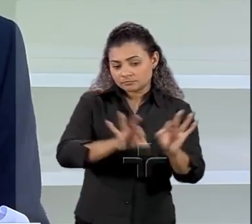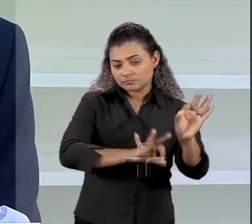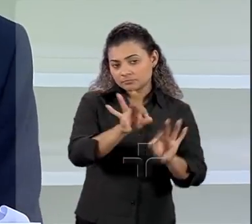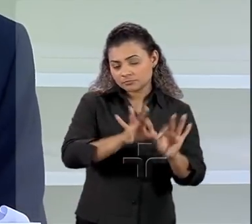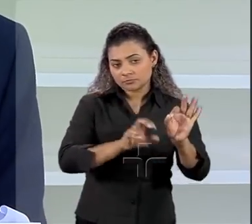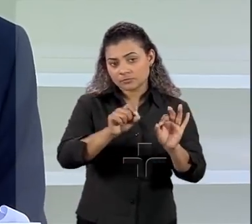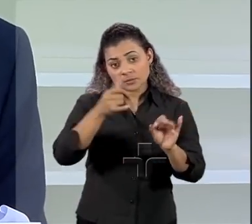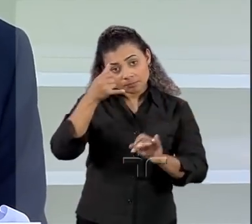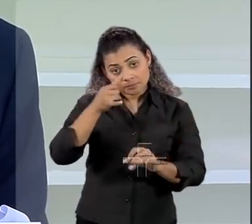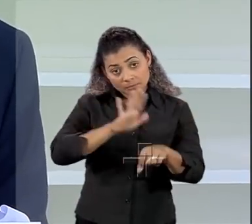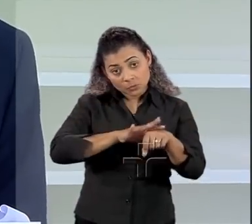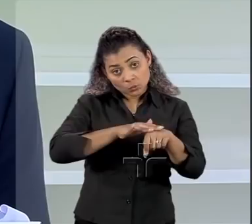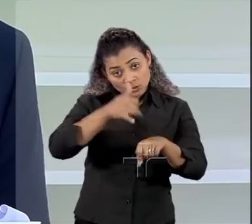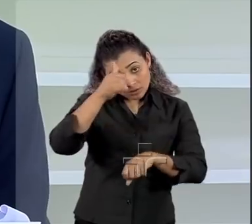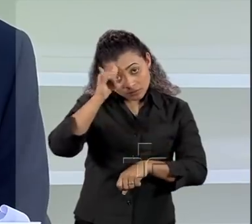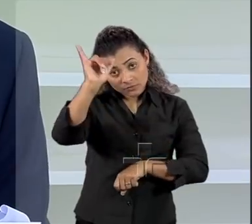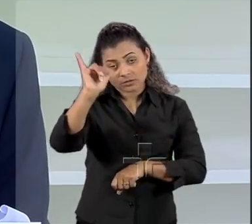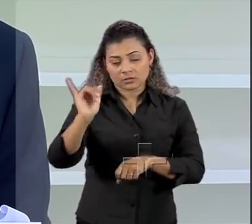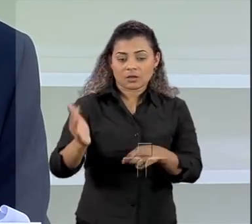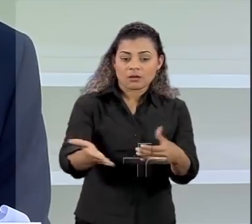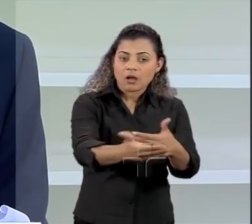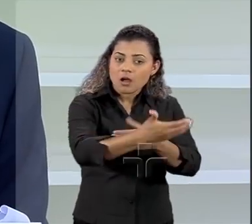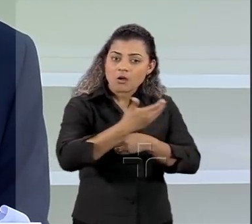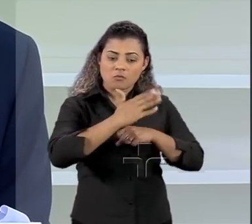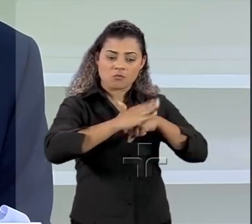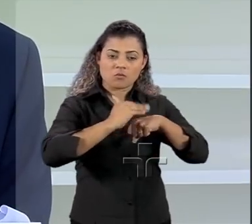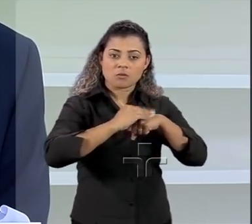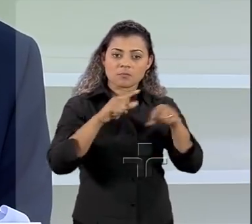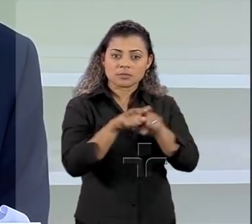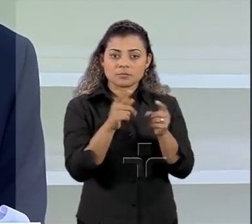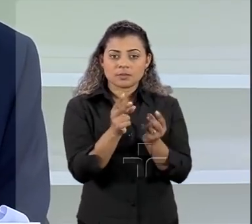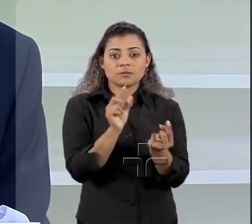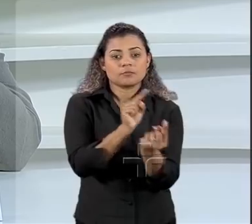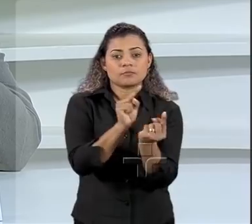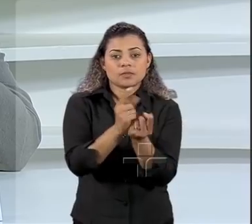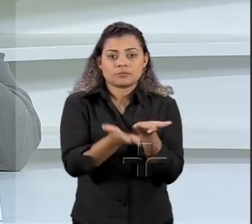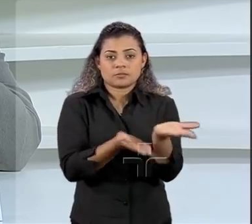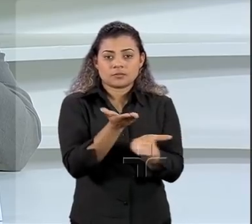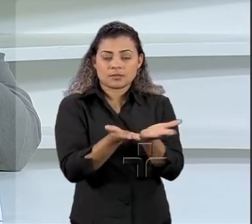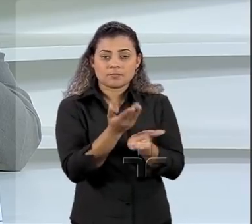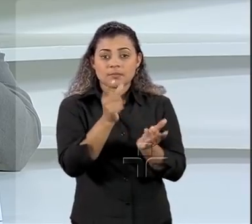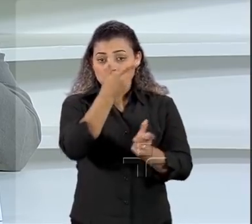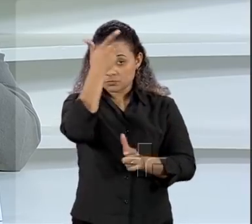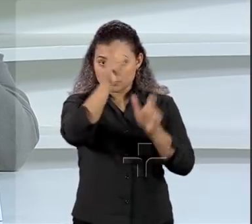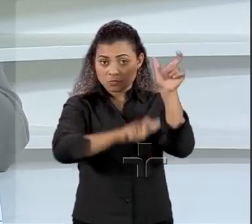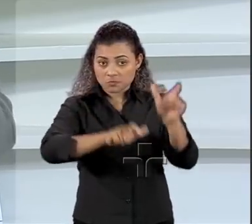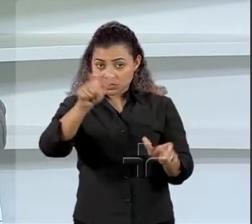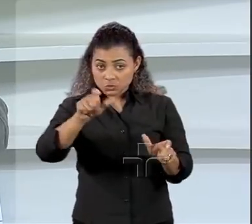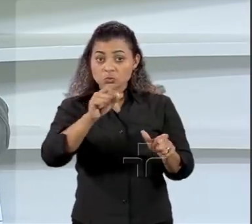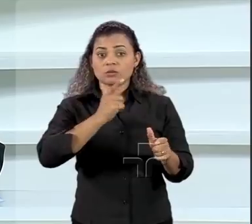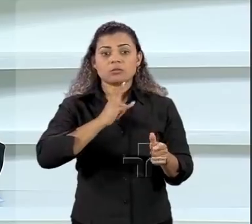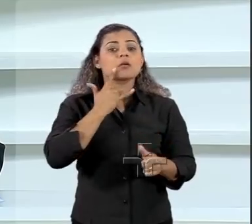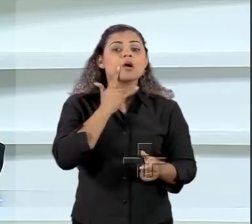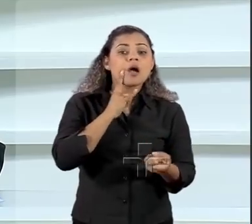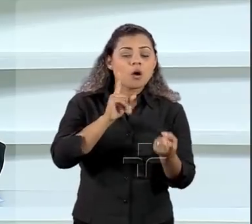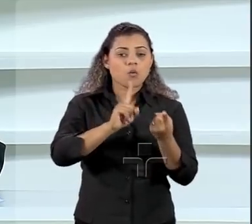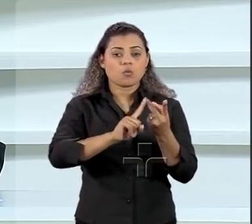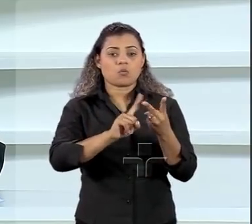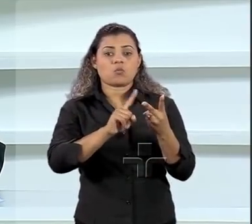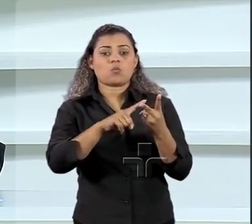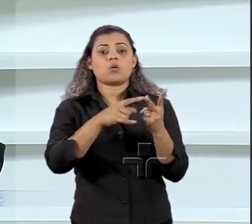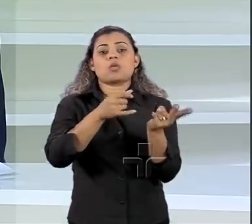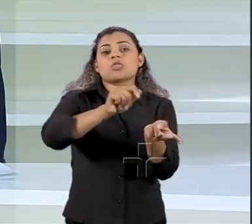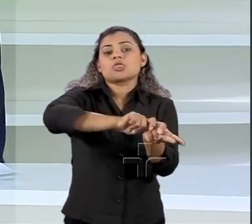de prevenção, acolhimento, tratamento e inserção social de pacientes usuários de álcool e drogas